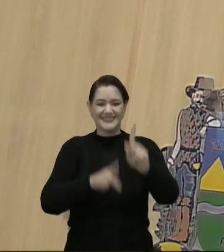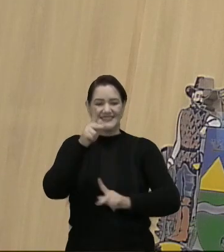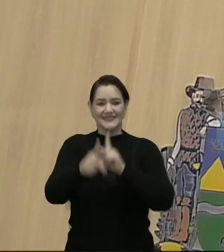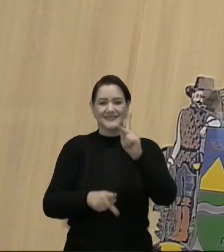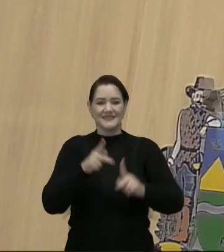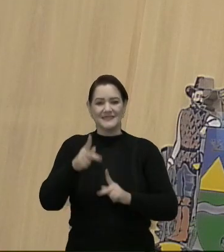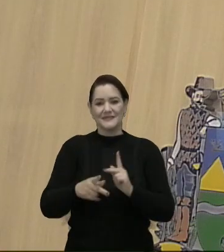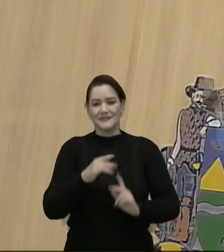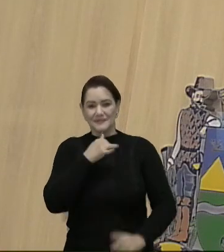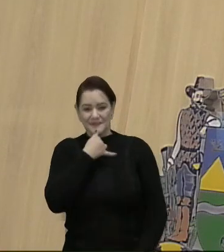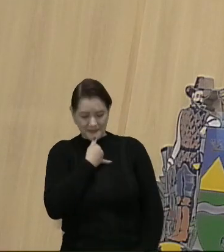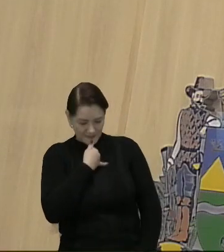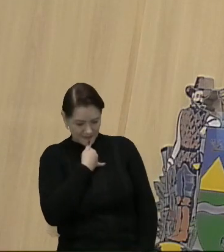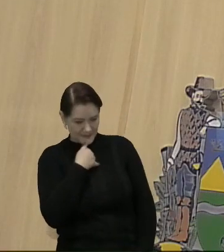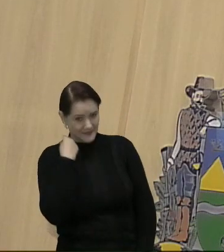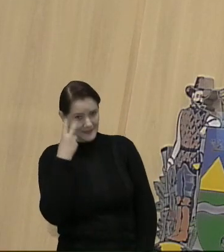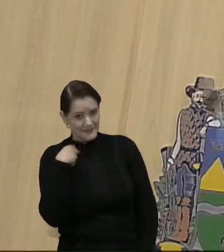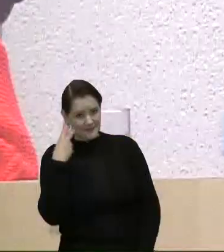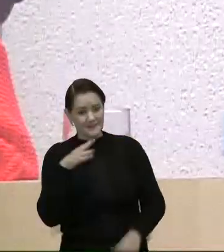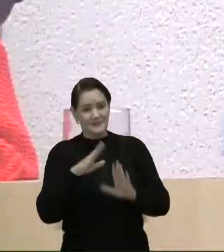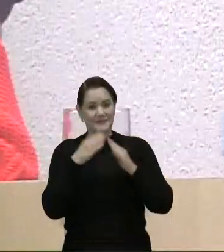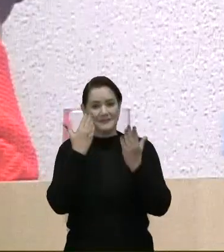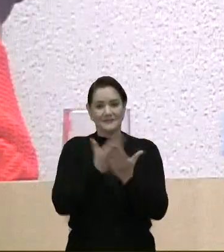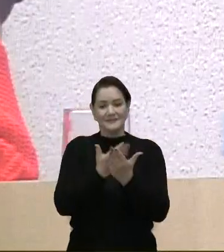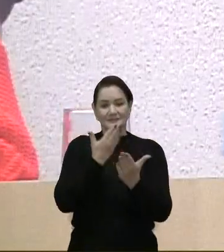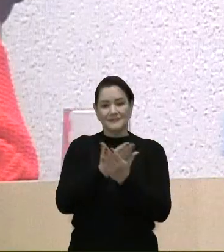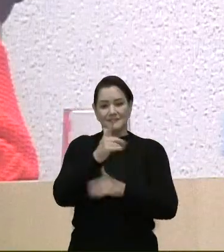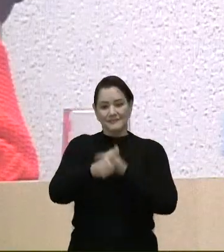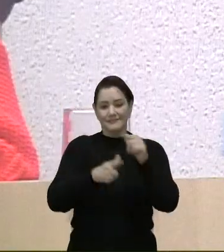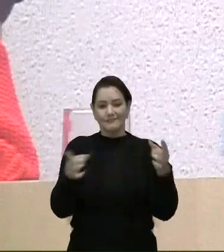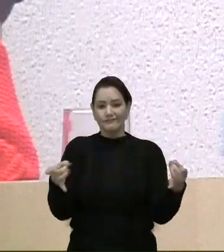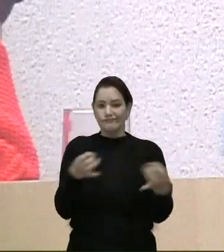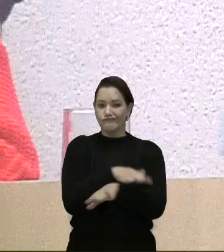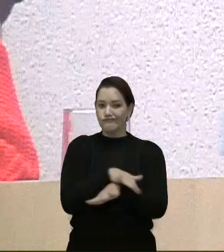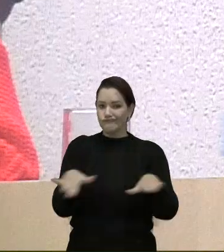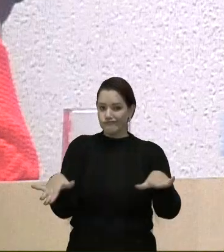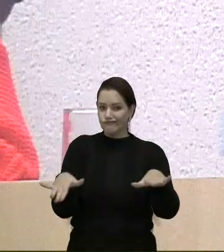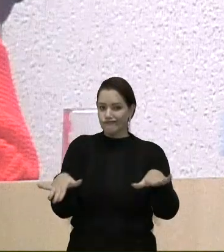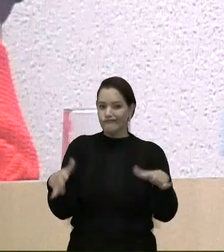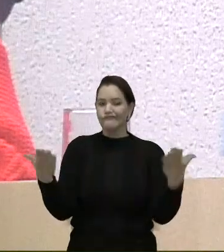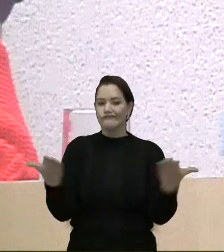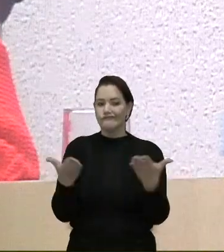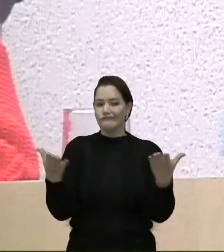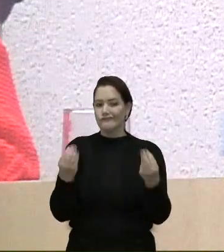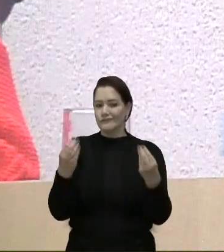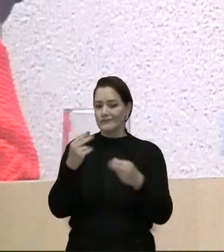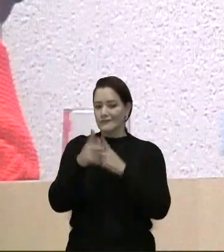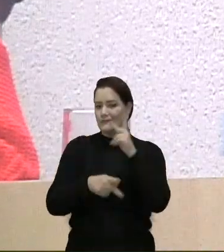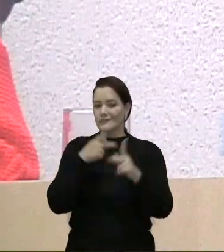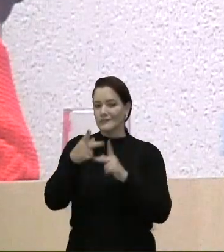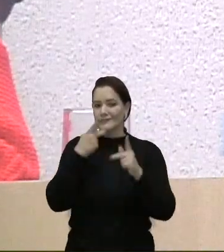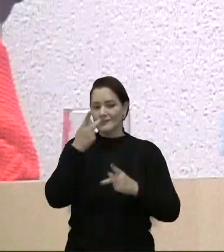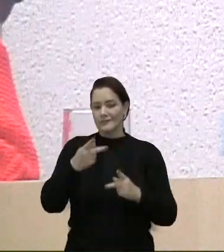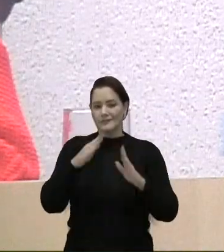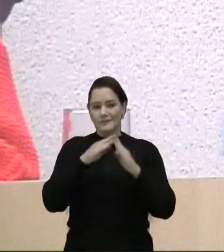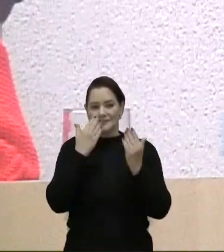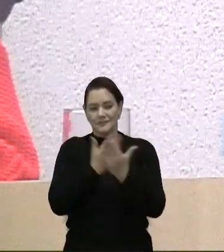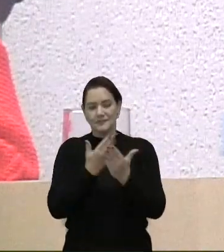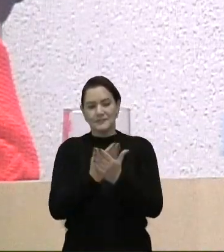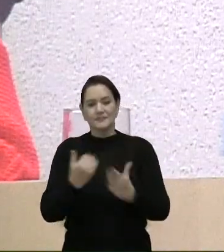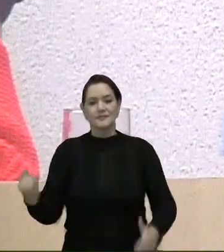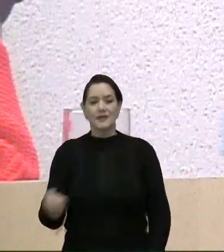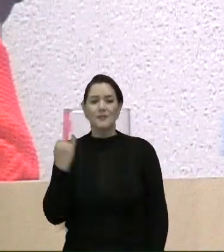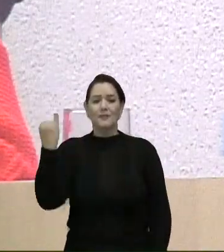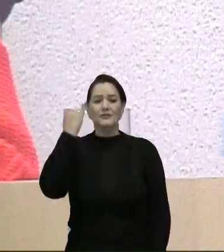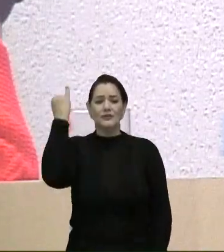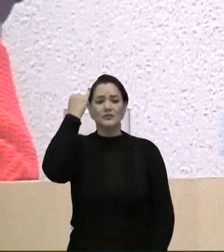triste, vereador, é que algumas escolas do trabalho estão se acabando, né? E estou vendo que tem bastante gente que falou de escola do trabalho aqui. E ela é muito importante na